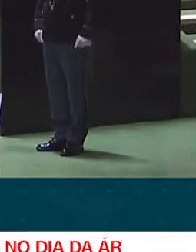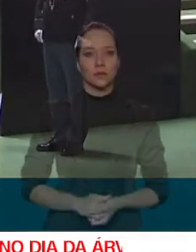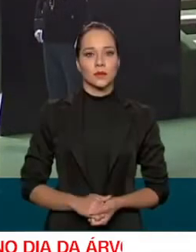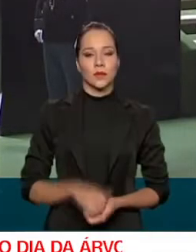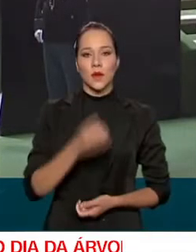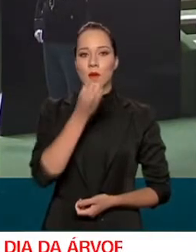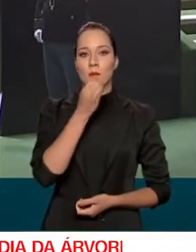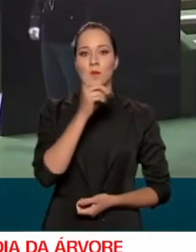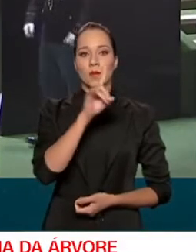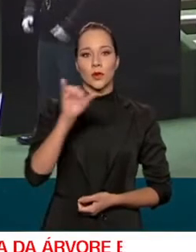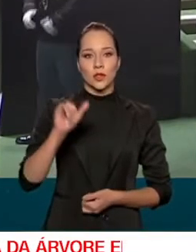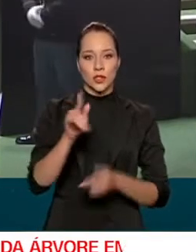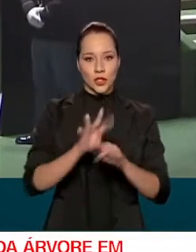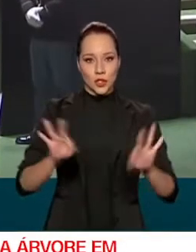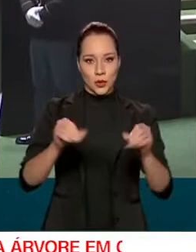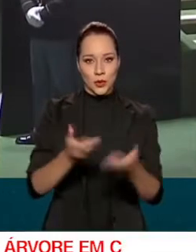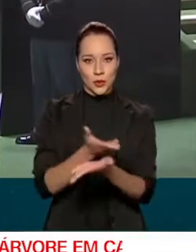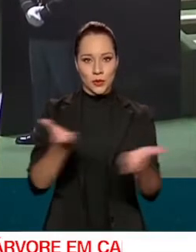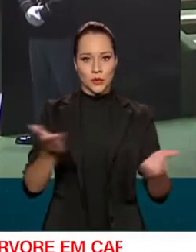Bom dia a todos.